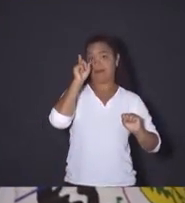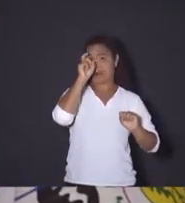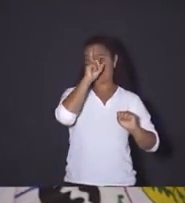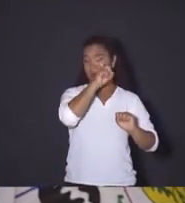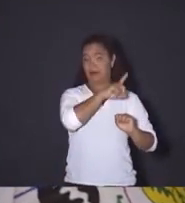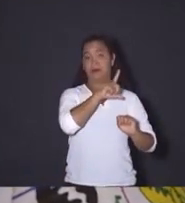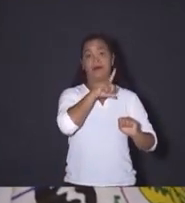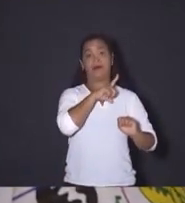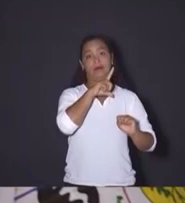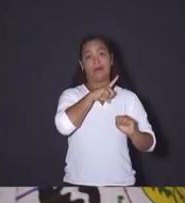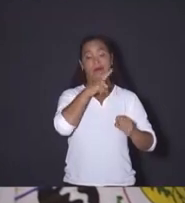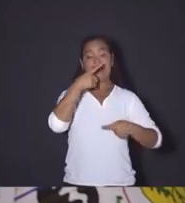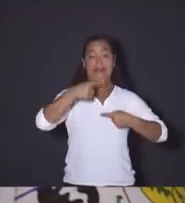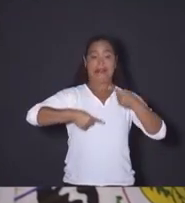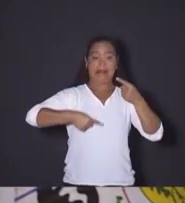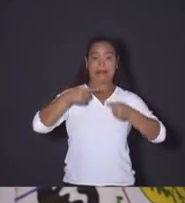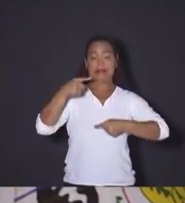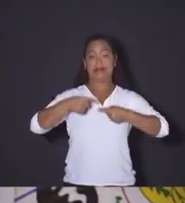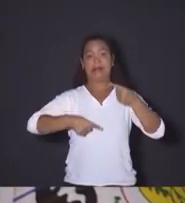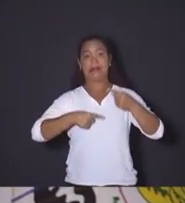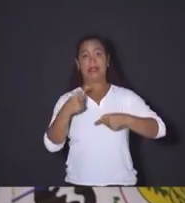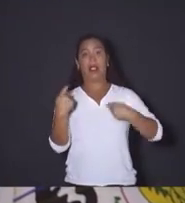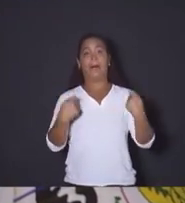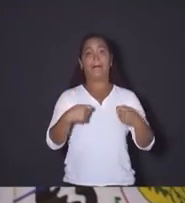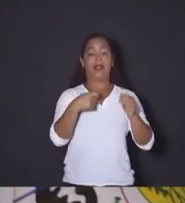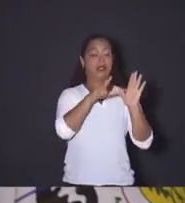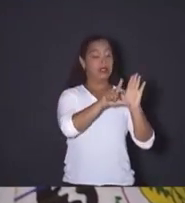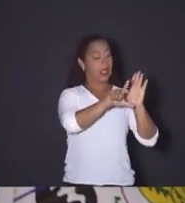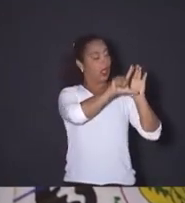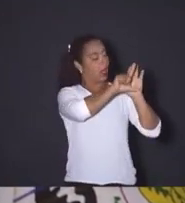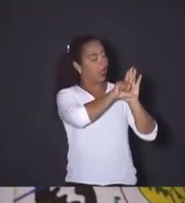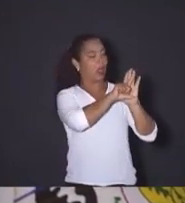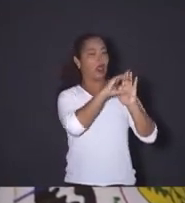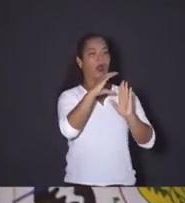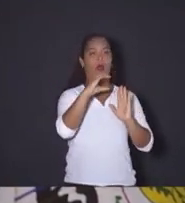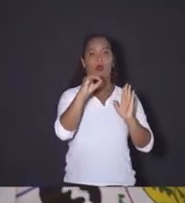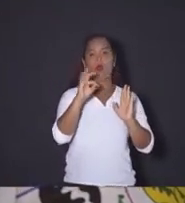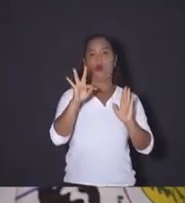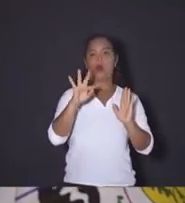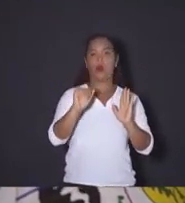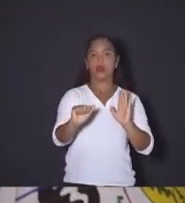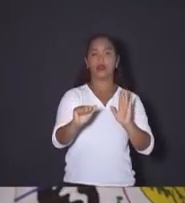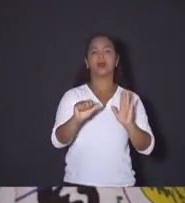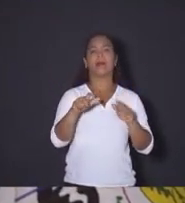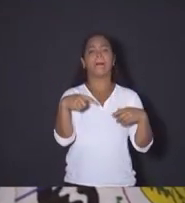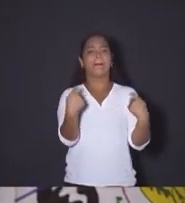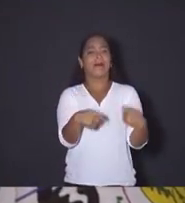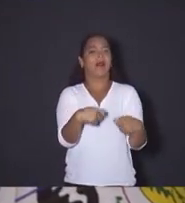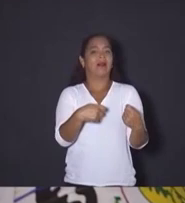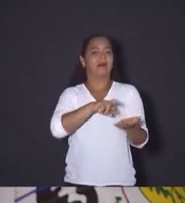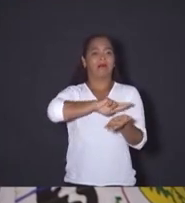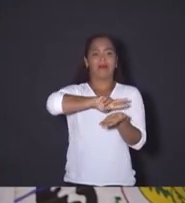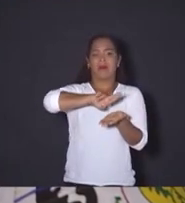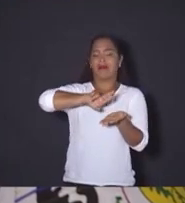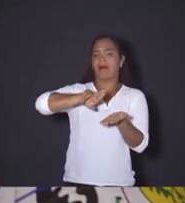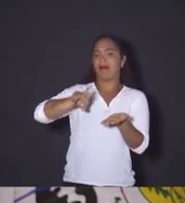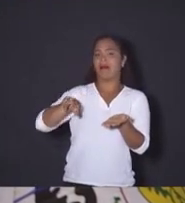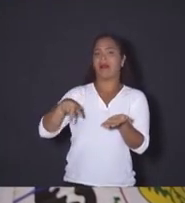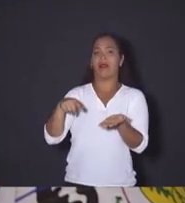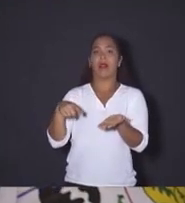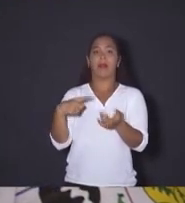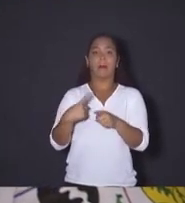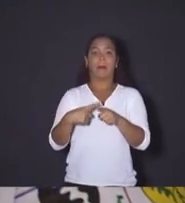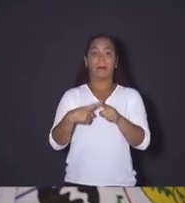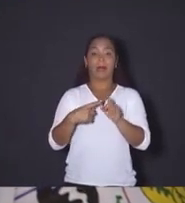agitação polêmicas ainda temos que ter uma lei de cota precisamos uma série de situações para que o negro verdadeiramente tem o